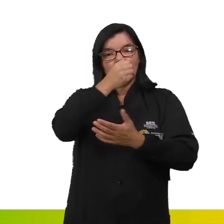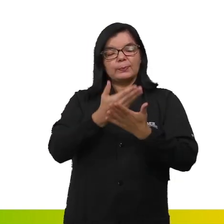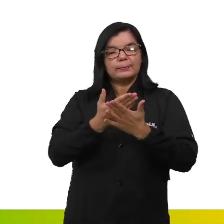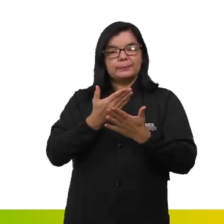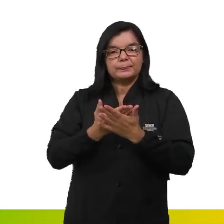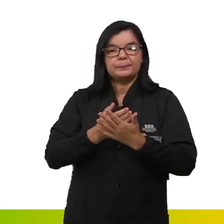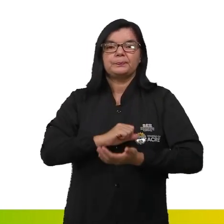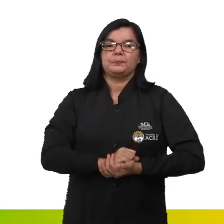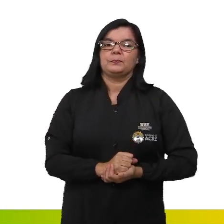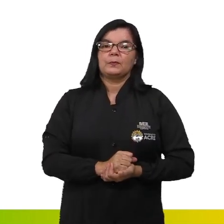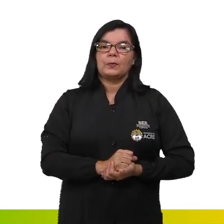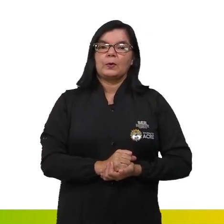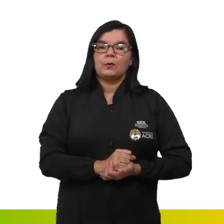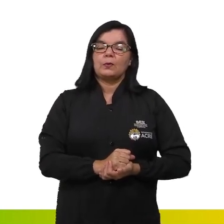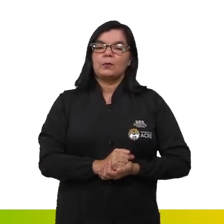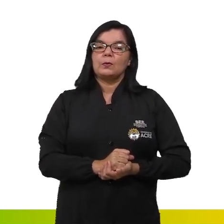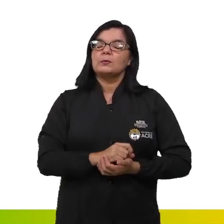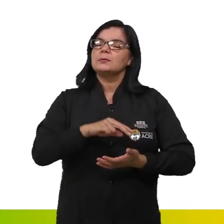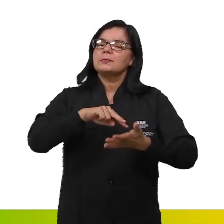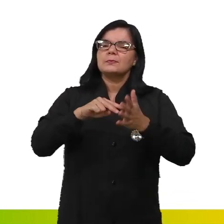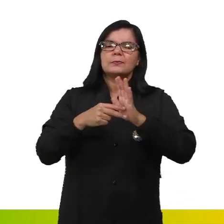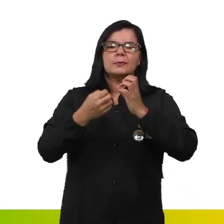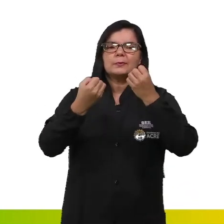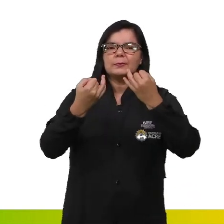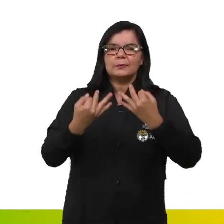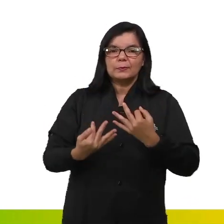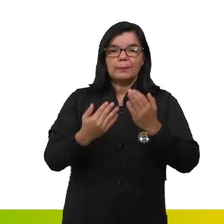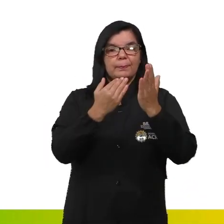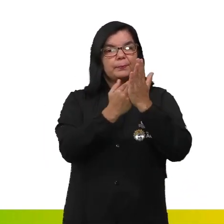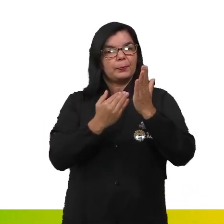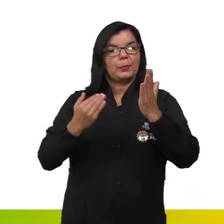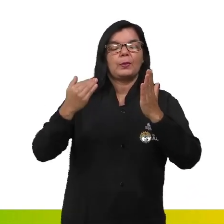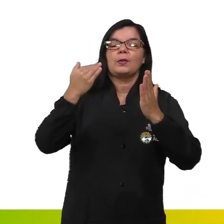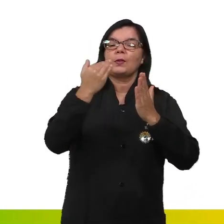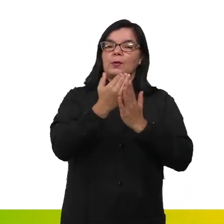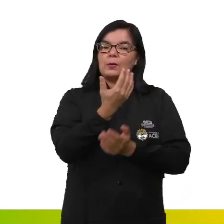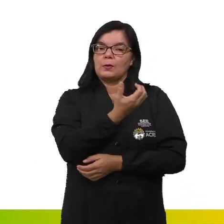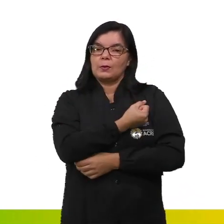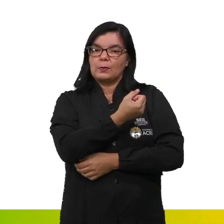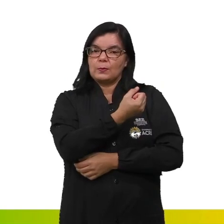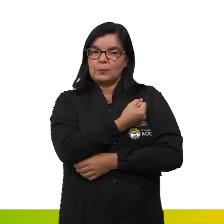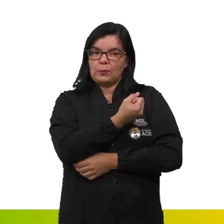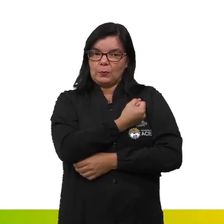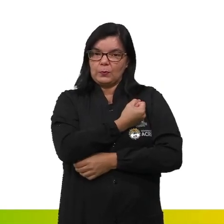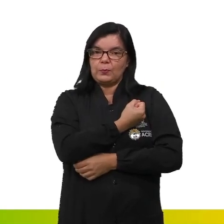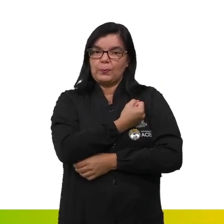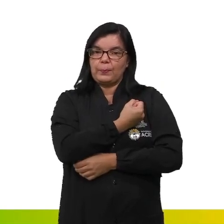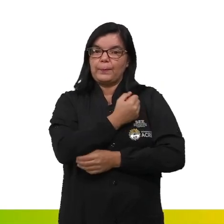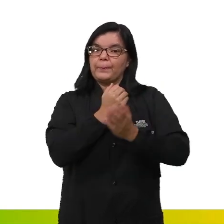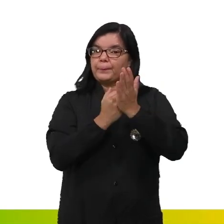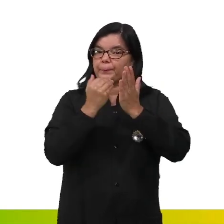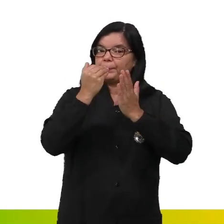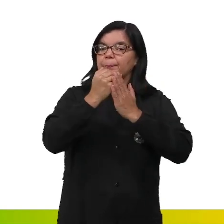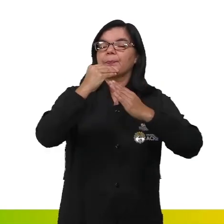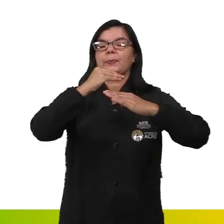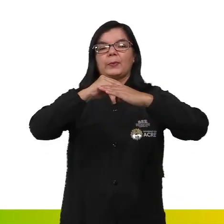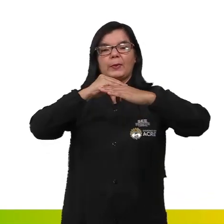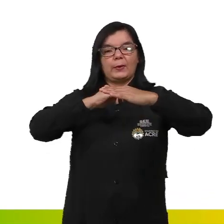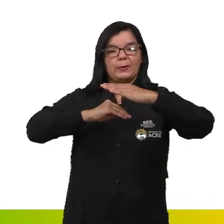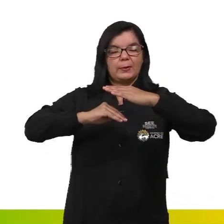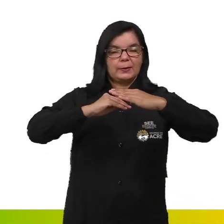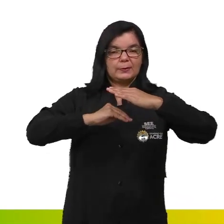de hoje. O que diz aqui? Quanto maior o número, maior